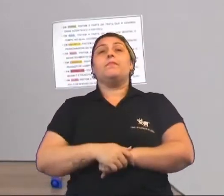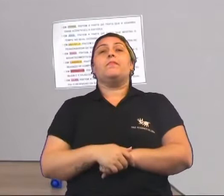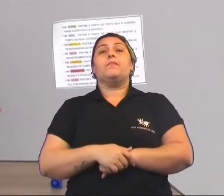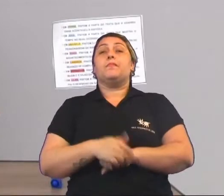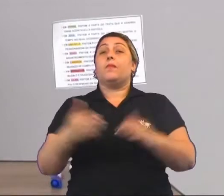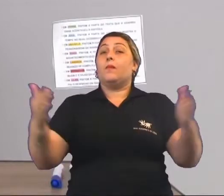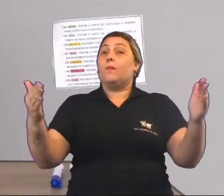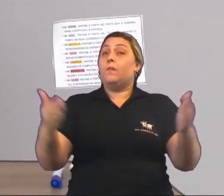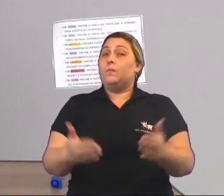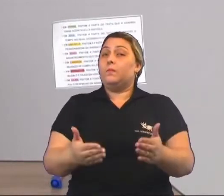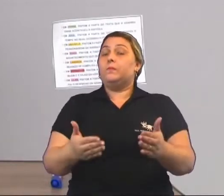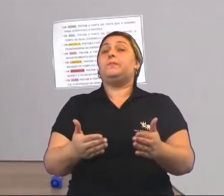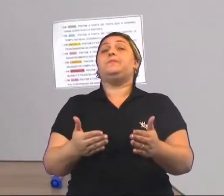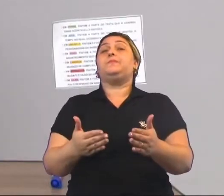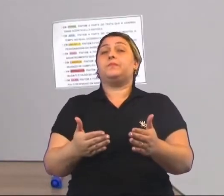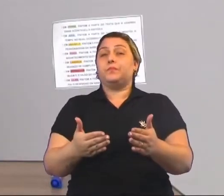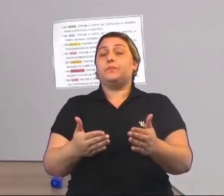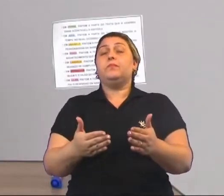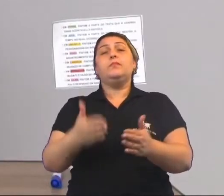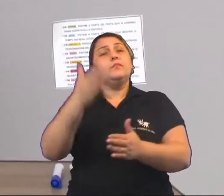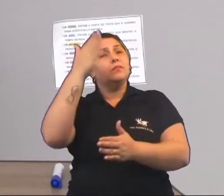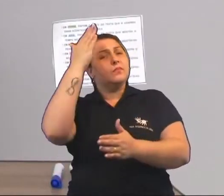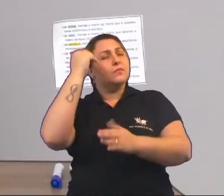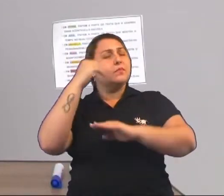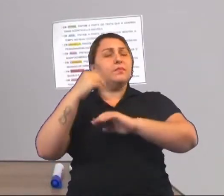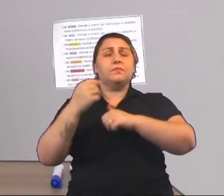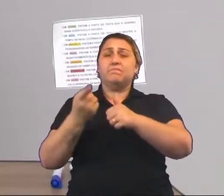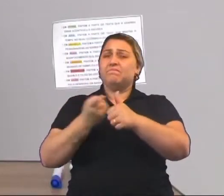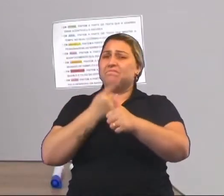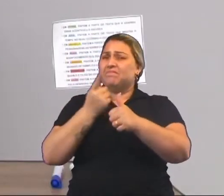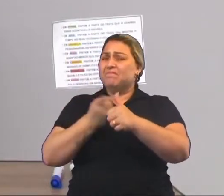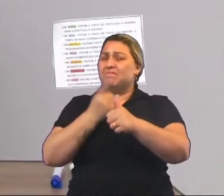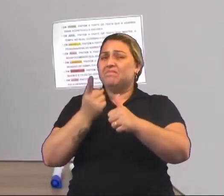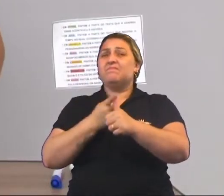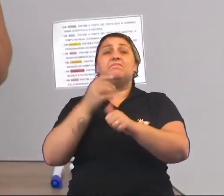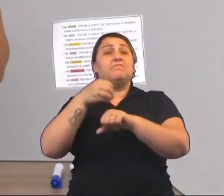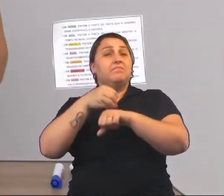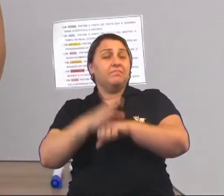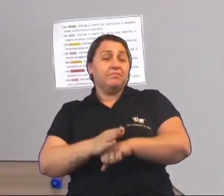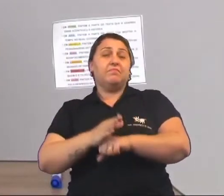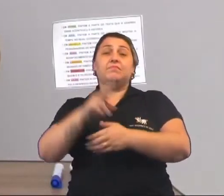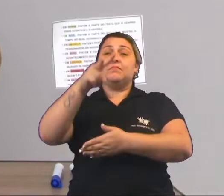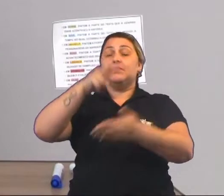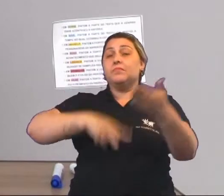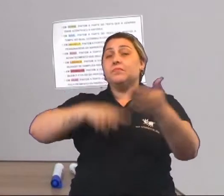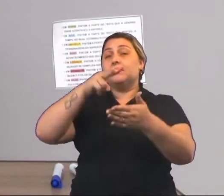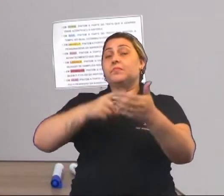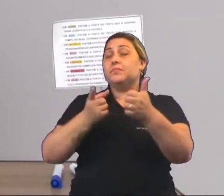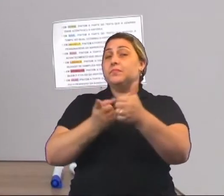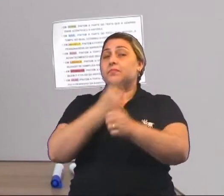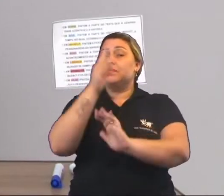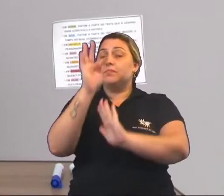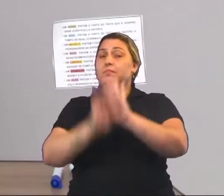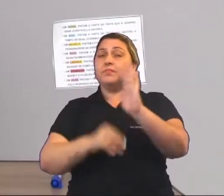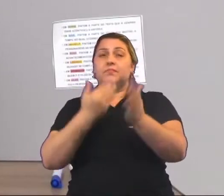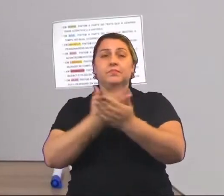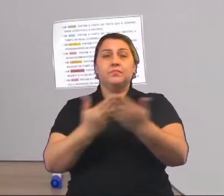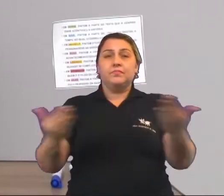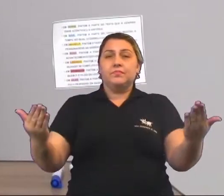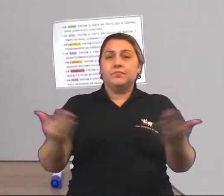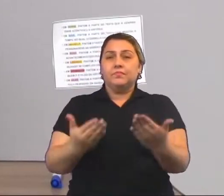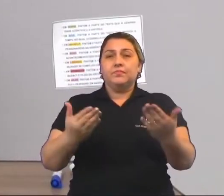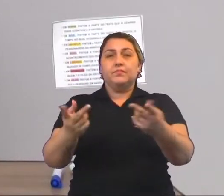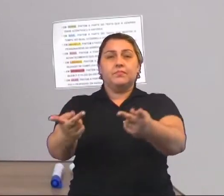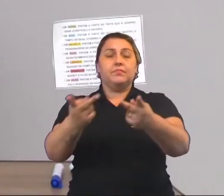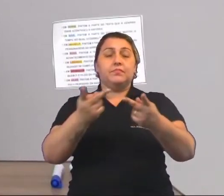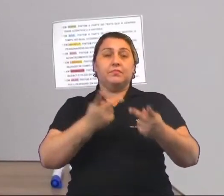Então, agora, sem mais delongas, sabendo de toda essa primeira parte, nós vamos ler o nosso primeiro textinho da aula de hoje.